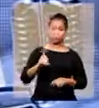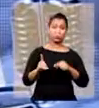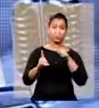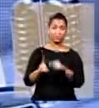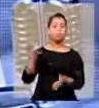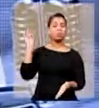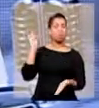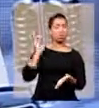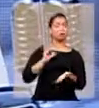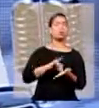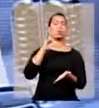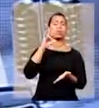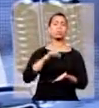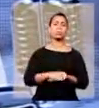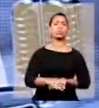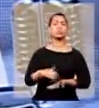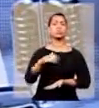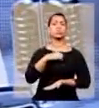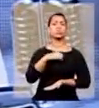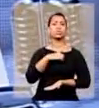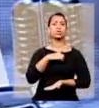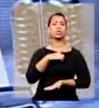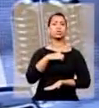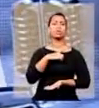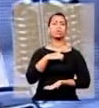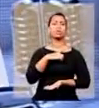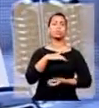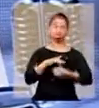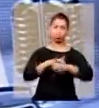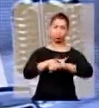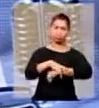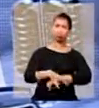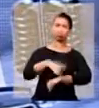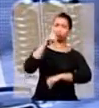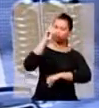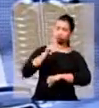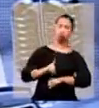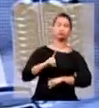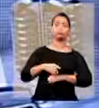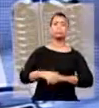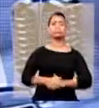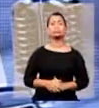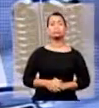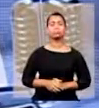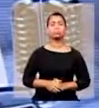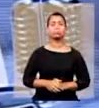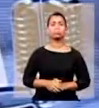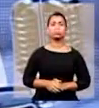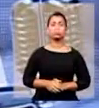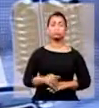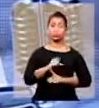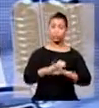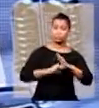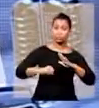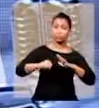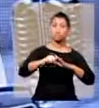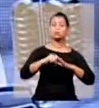seus direitos garantidos diante dessa sociedade, que a inclusão seja plena, né? E não seja